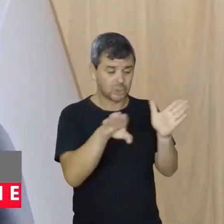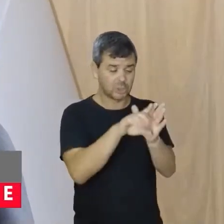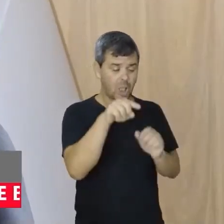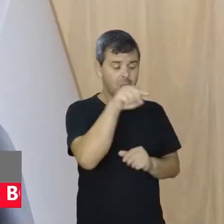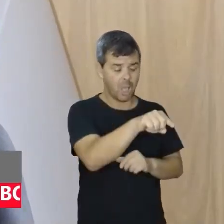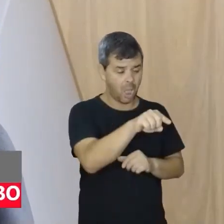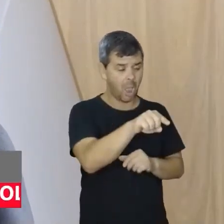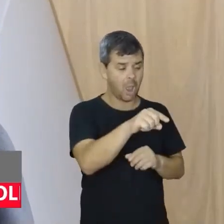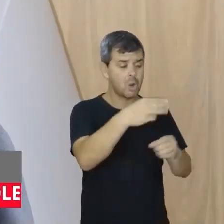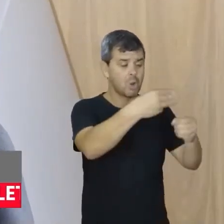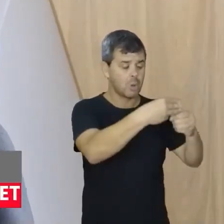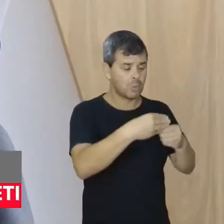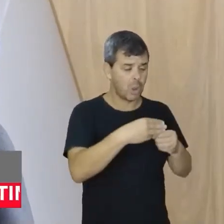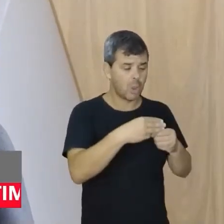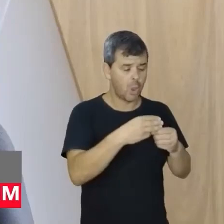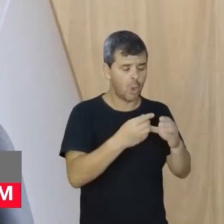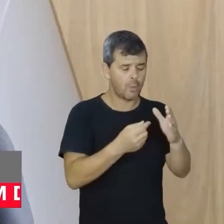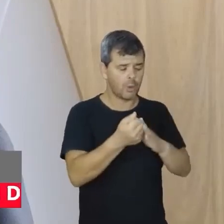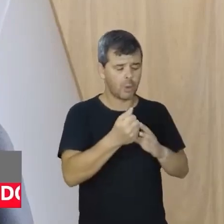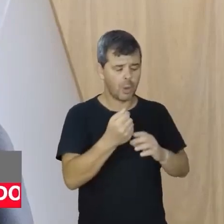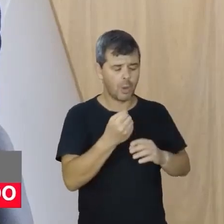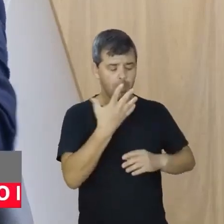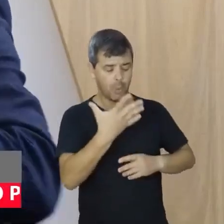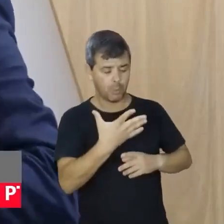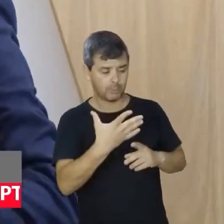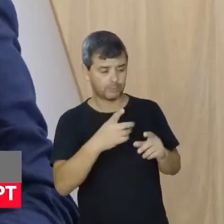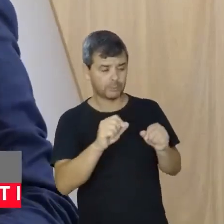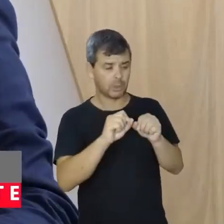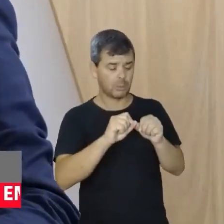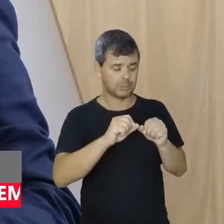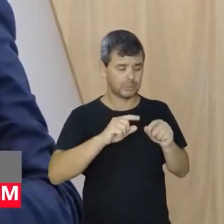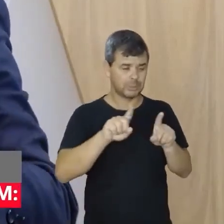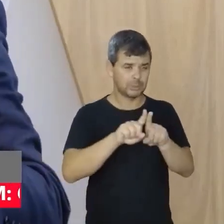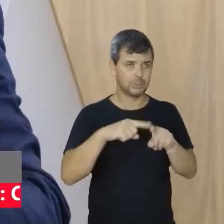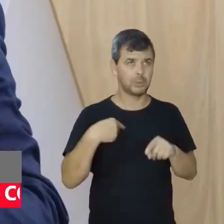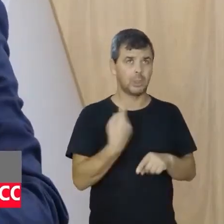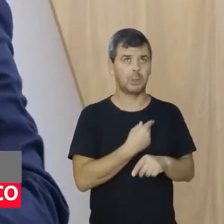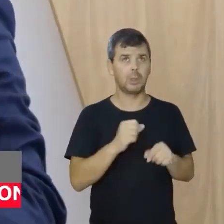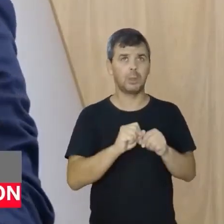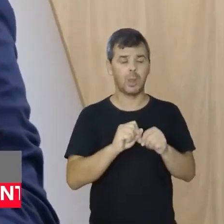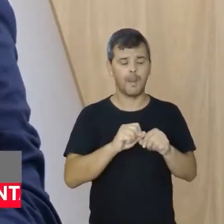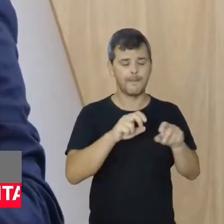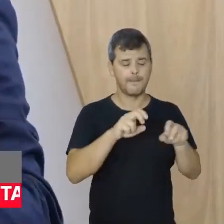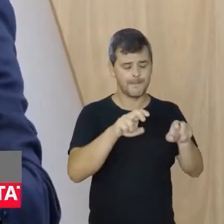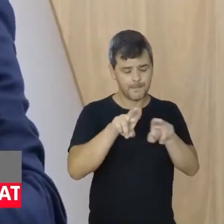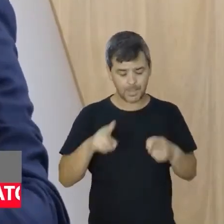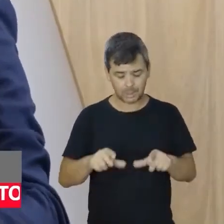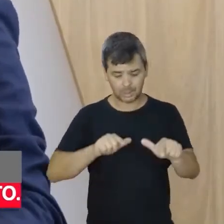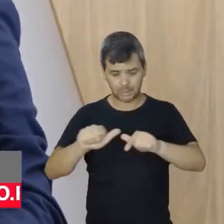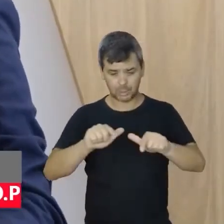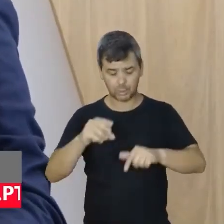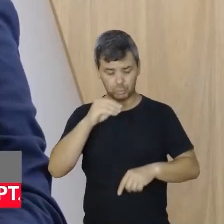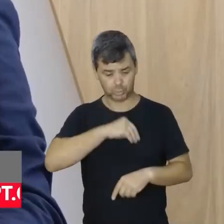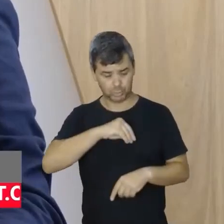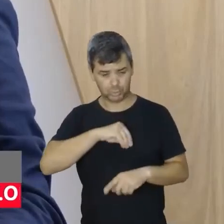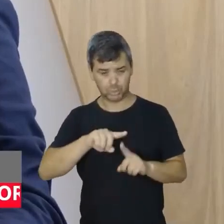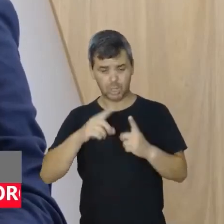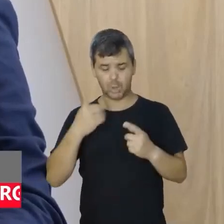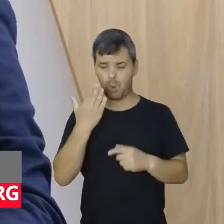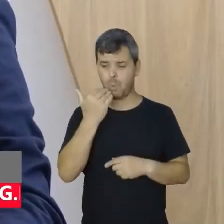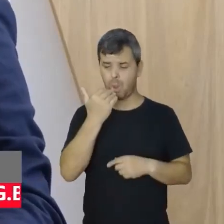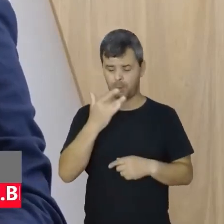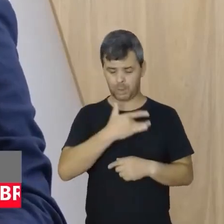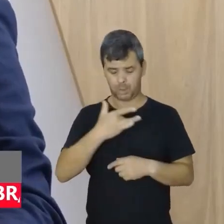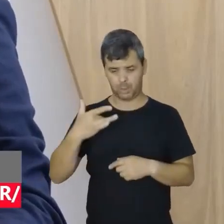também com preço mais acessível e a gente levar também para as periferias, também para a mesa do trabalhador, para o assalariado, uma